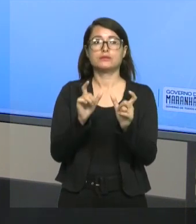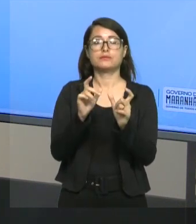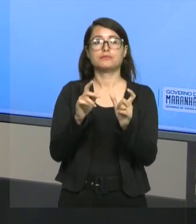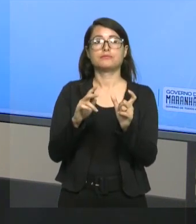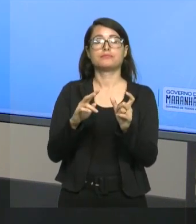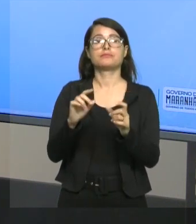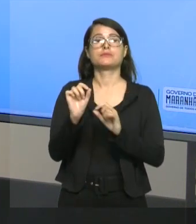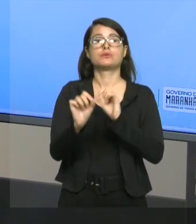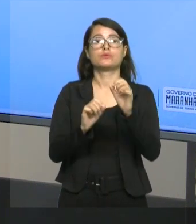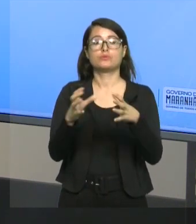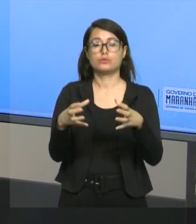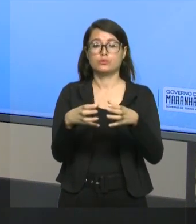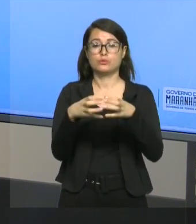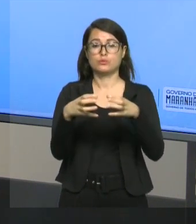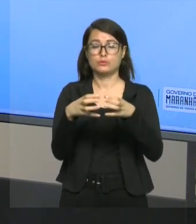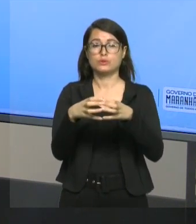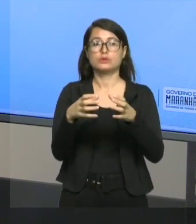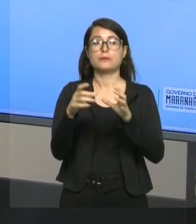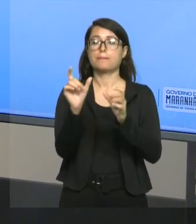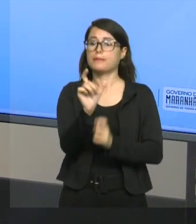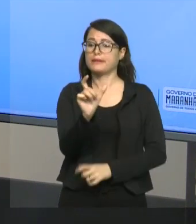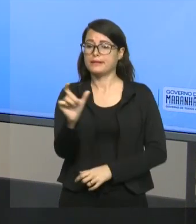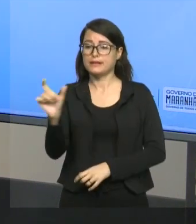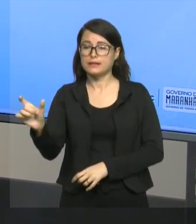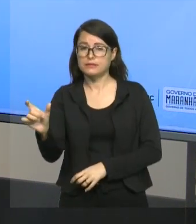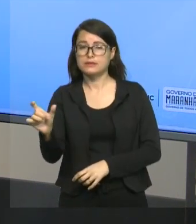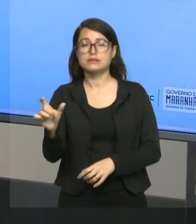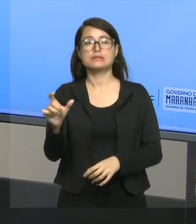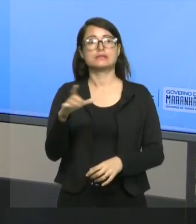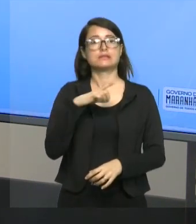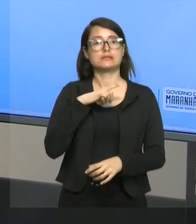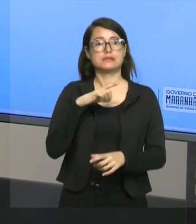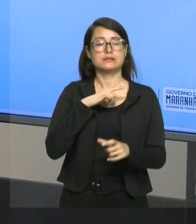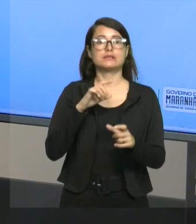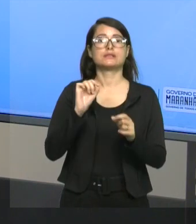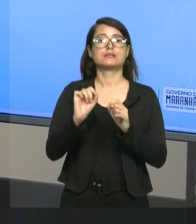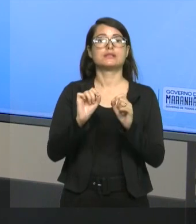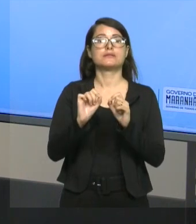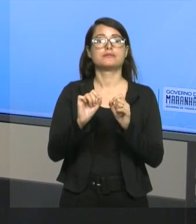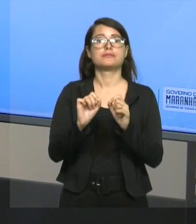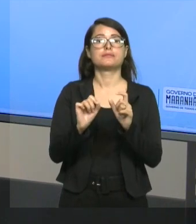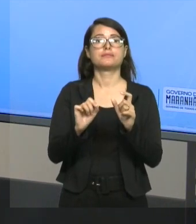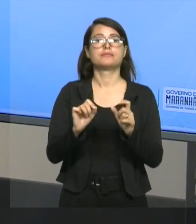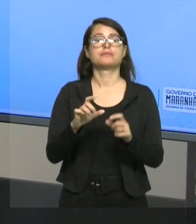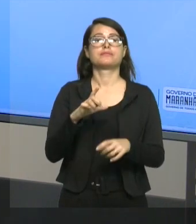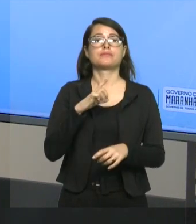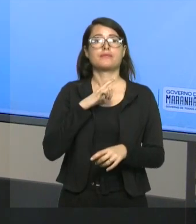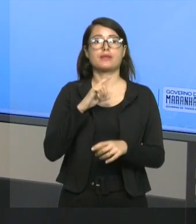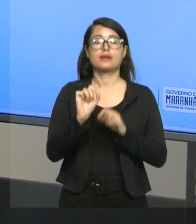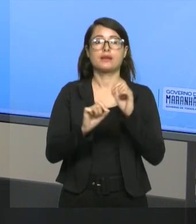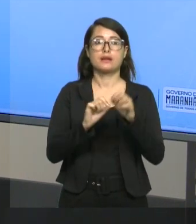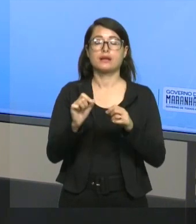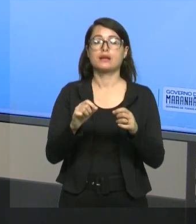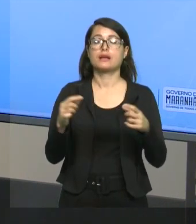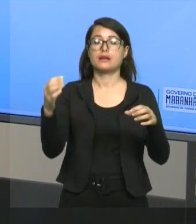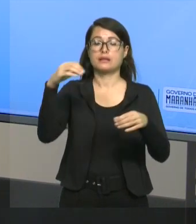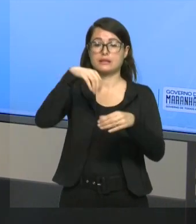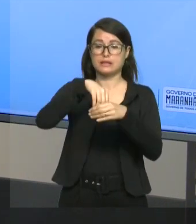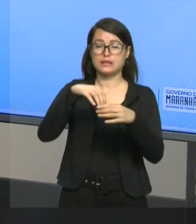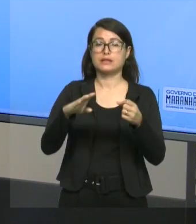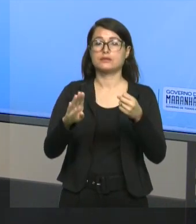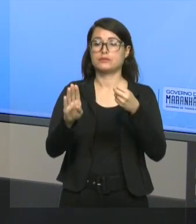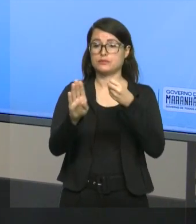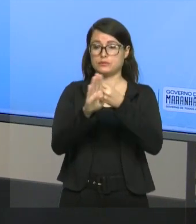nos familiarizando com elas. Eu costumo dizer que as classes de palavras, e isso inclui substantivo, tem